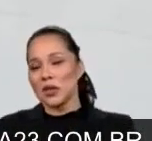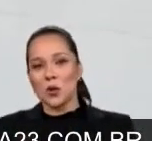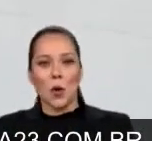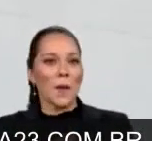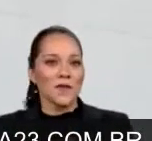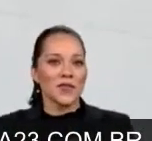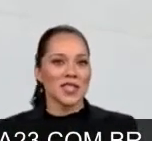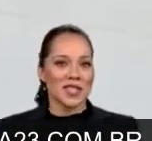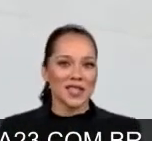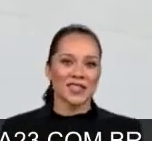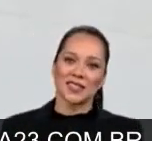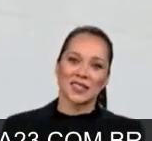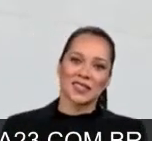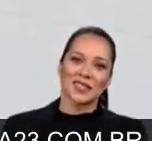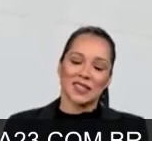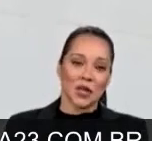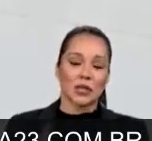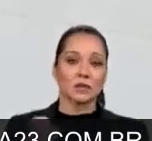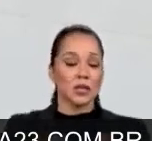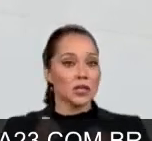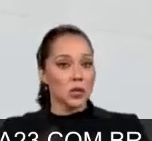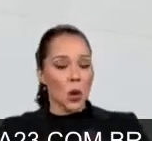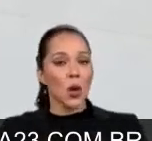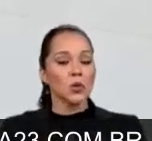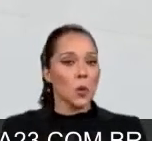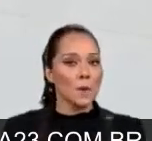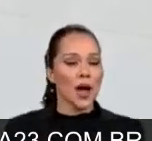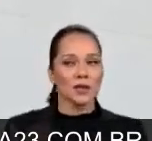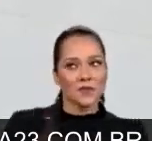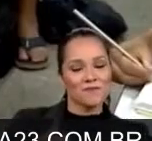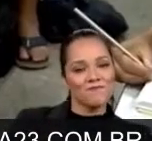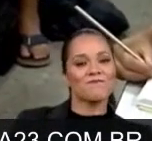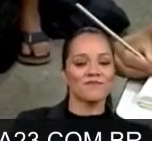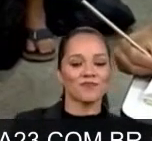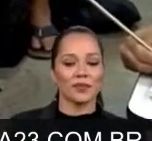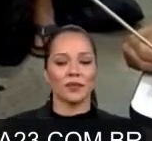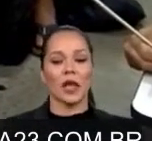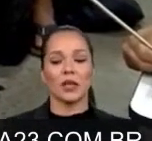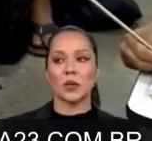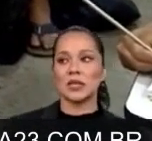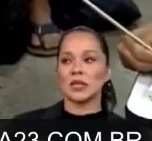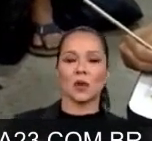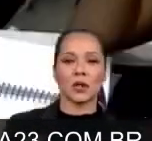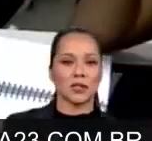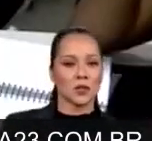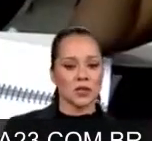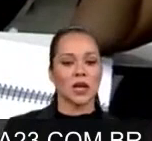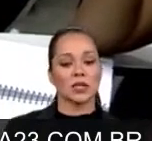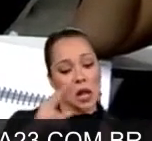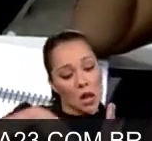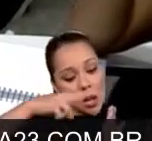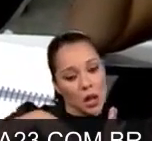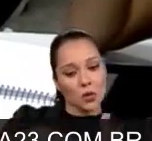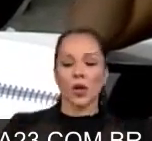então eles ficam bastante ansiosos, mas também preparados, eu vejo. Dar uma segurada nas redes sociais,